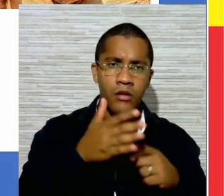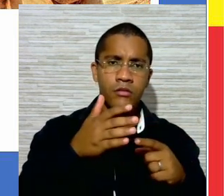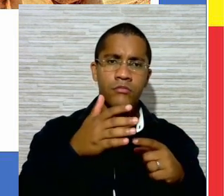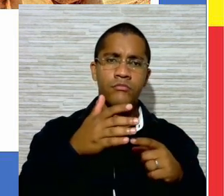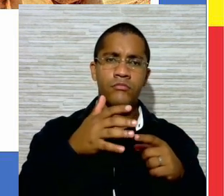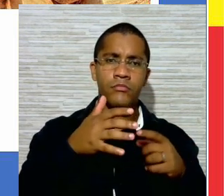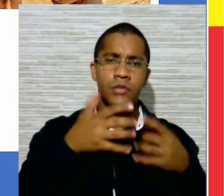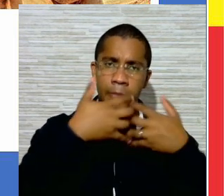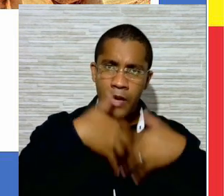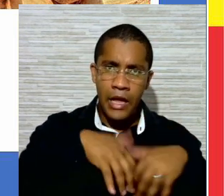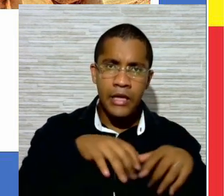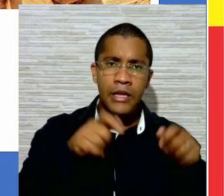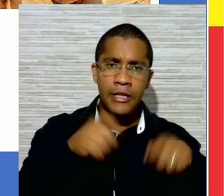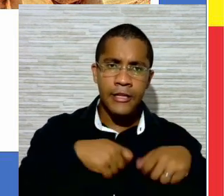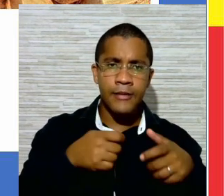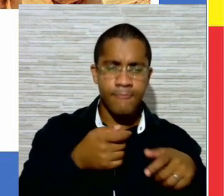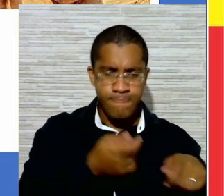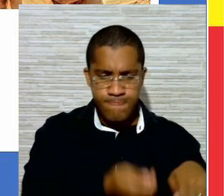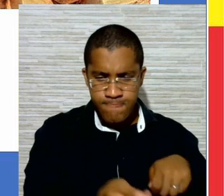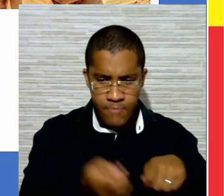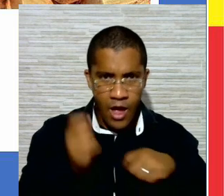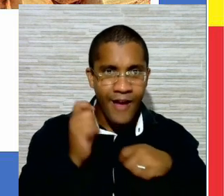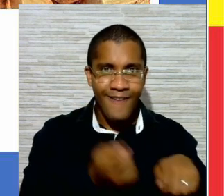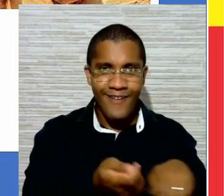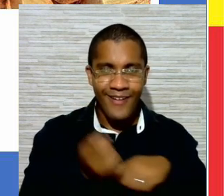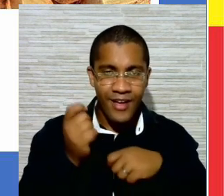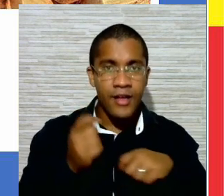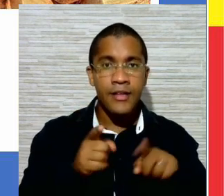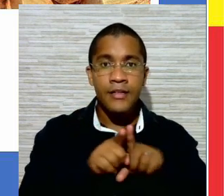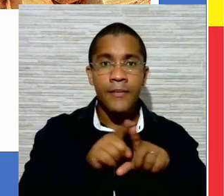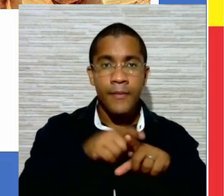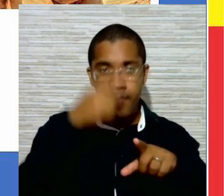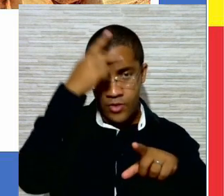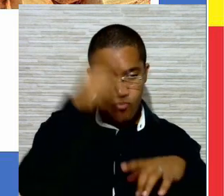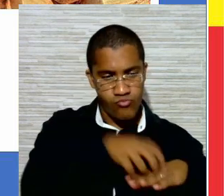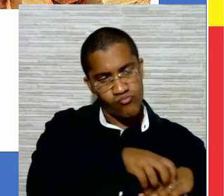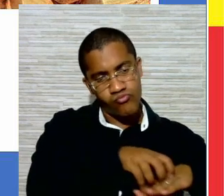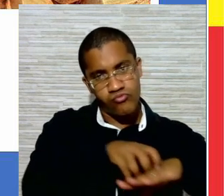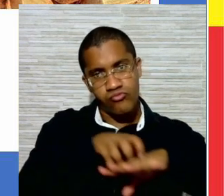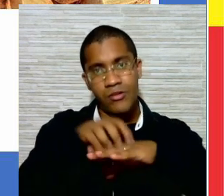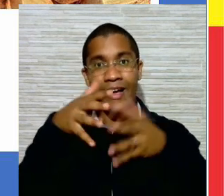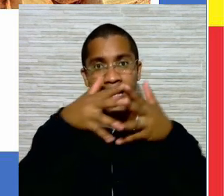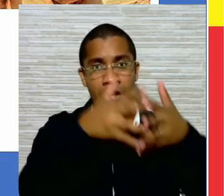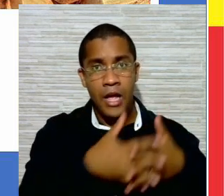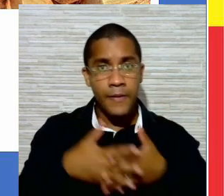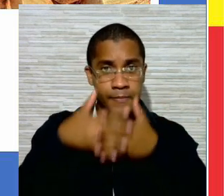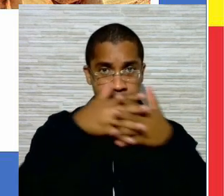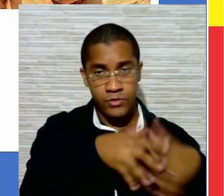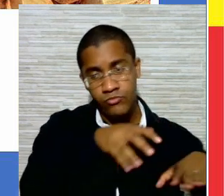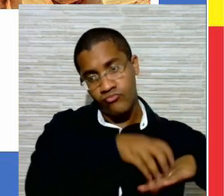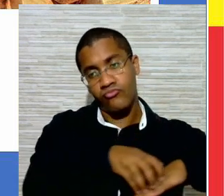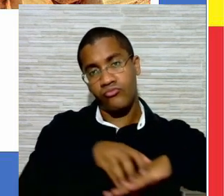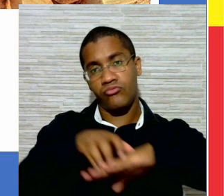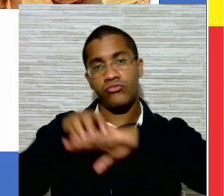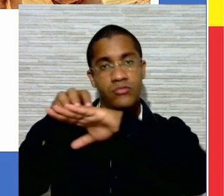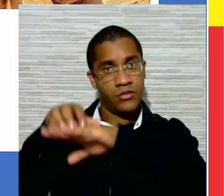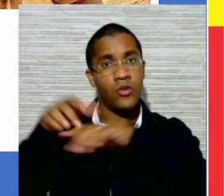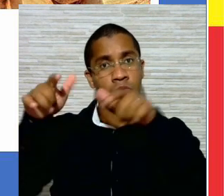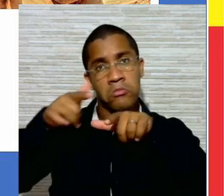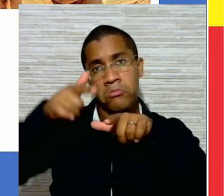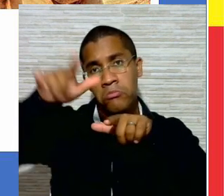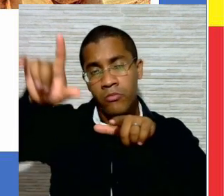máquinas para escavação, até as pessoas que transportam, né, esse minério com os caminhões para outros